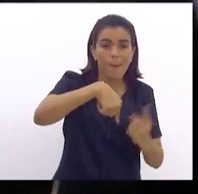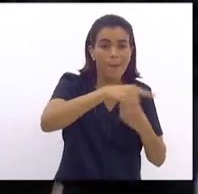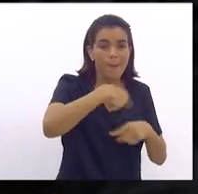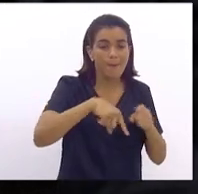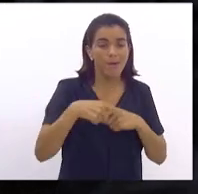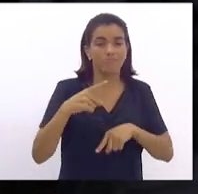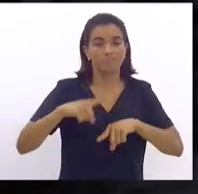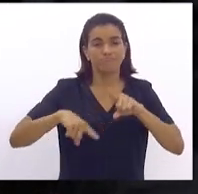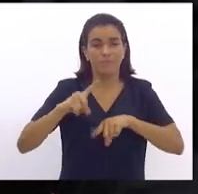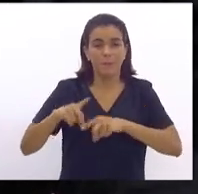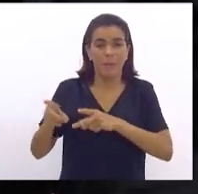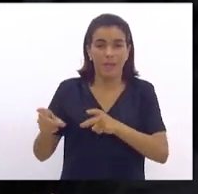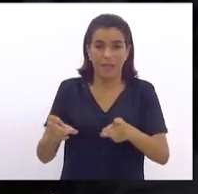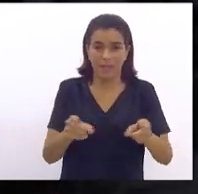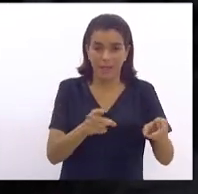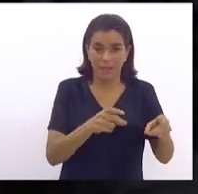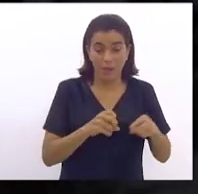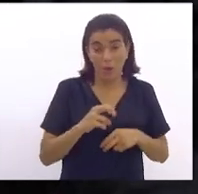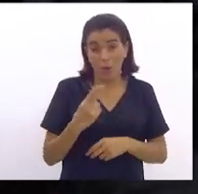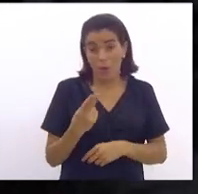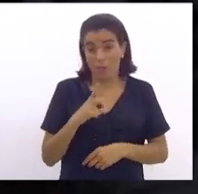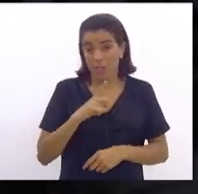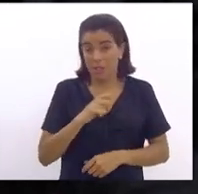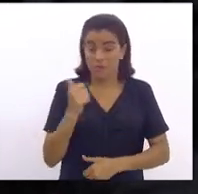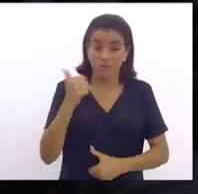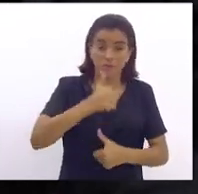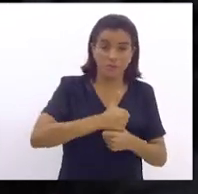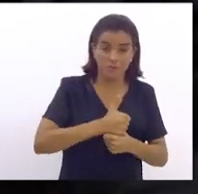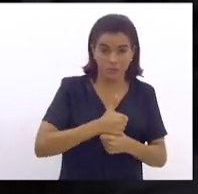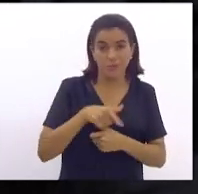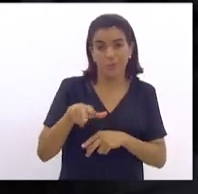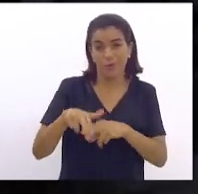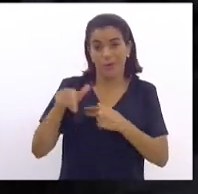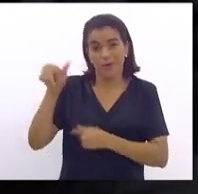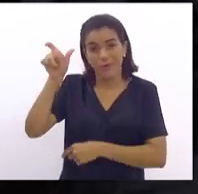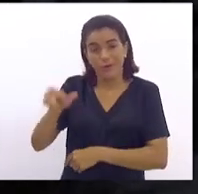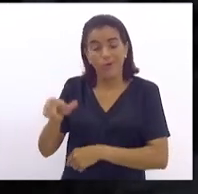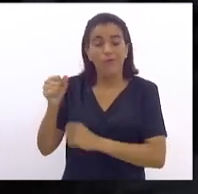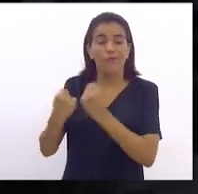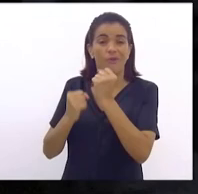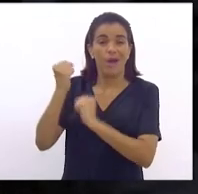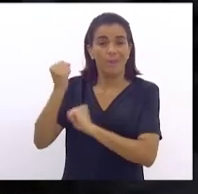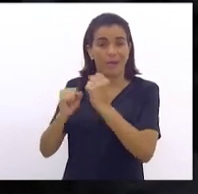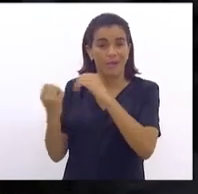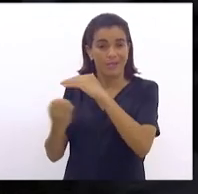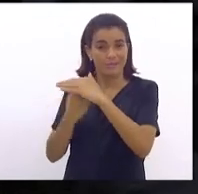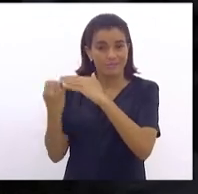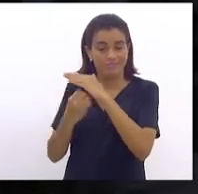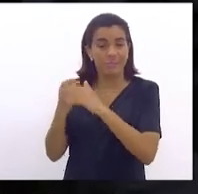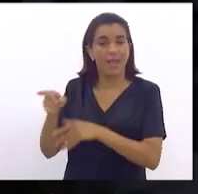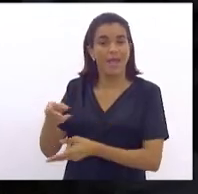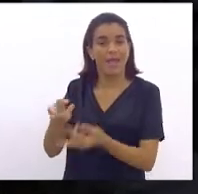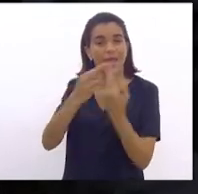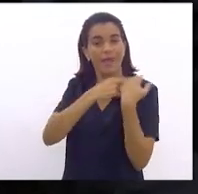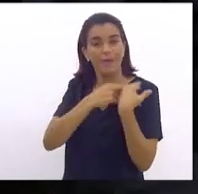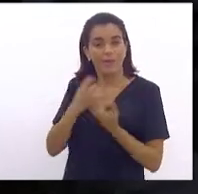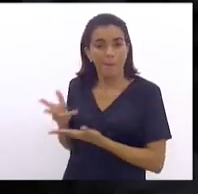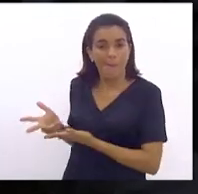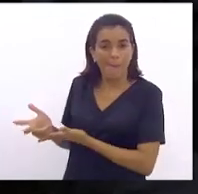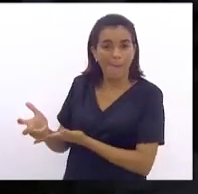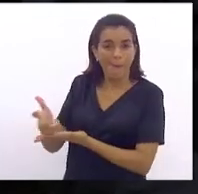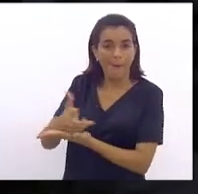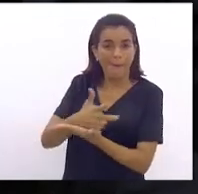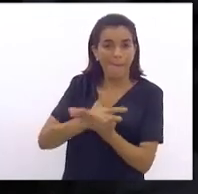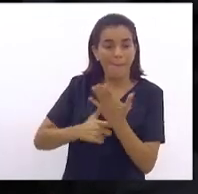o contribuinte substituto, que é o fabricante, ele fica responsável pelo recolhimento do imposto na